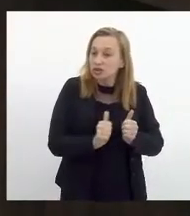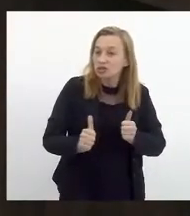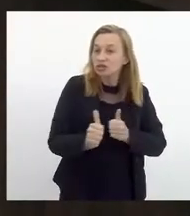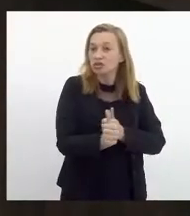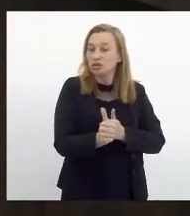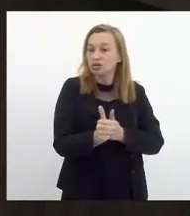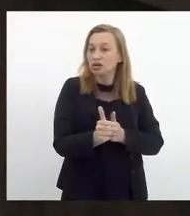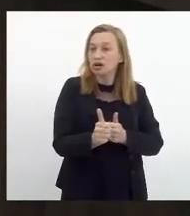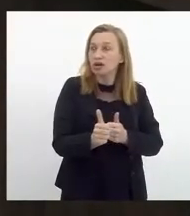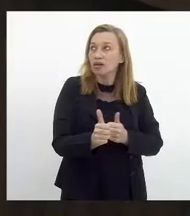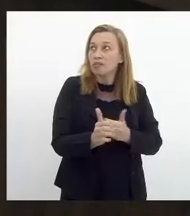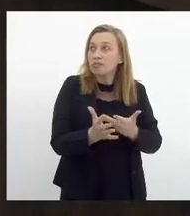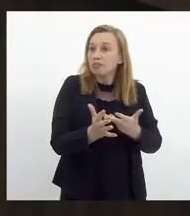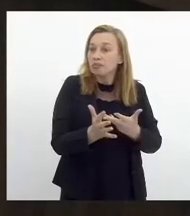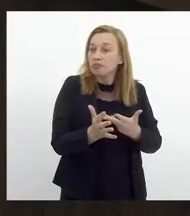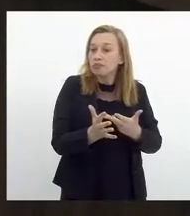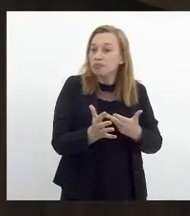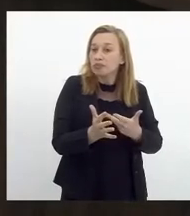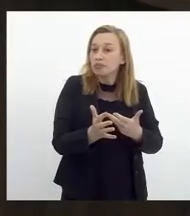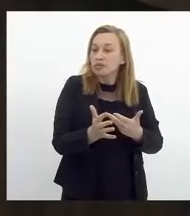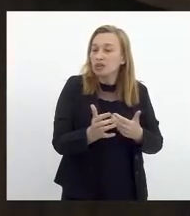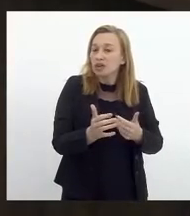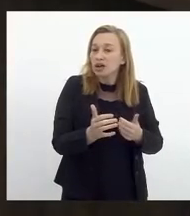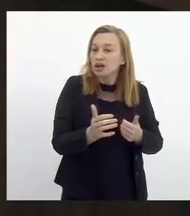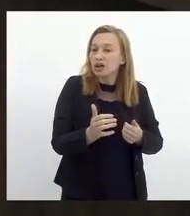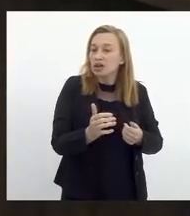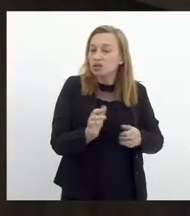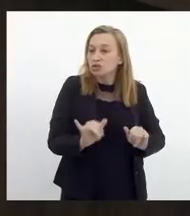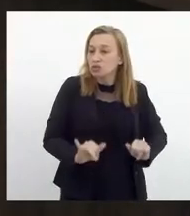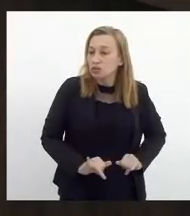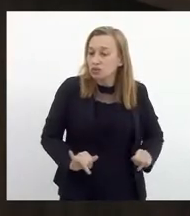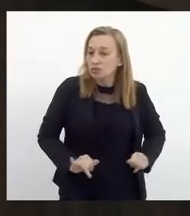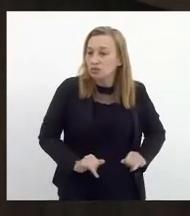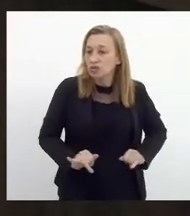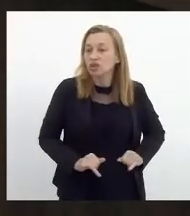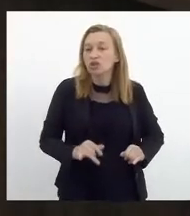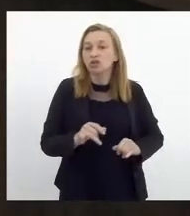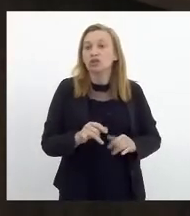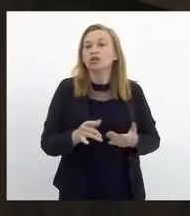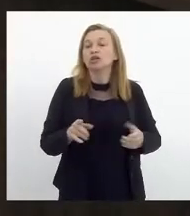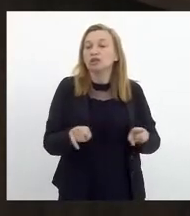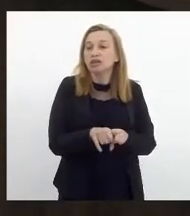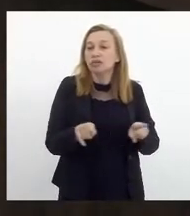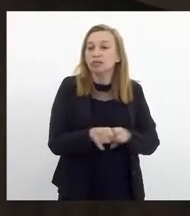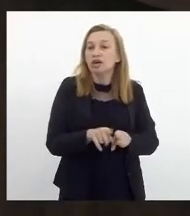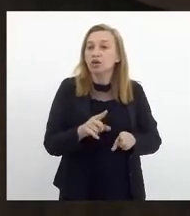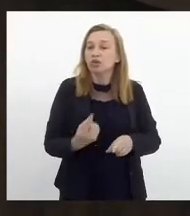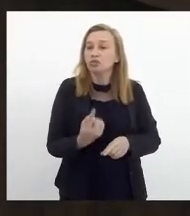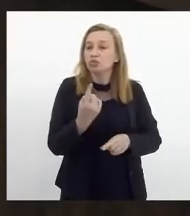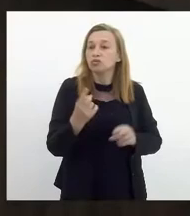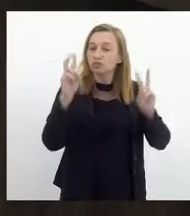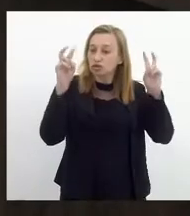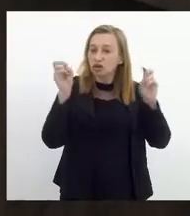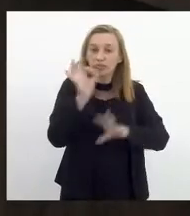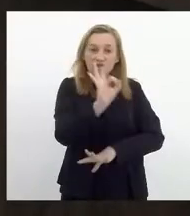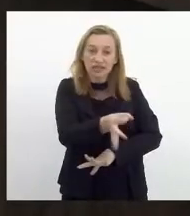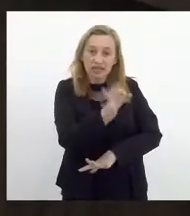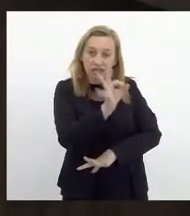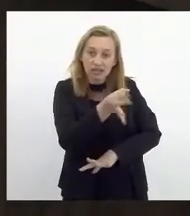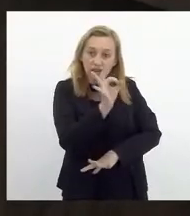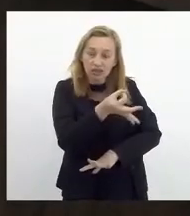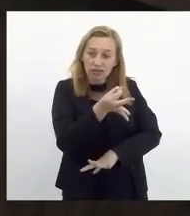enfrentamento à tortura e, sem dúvida nenhuma, um dos temas trazidos era exatamente